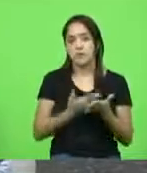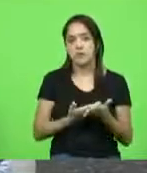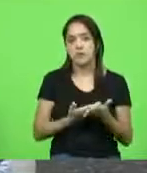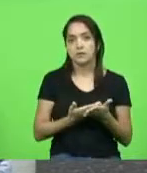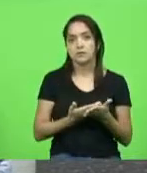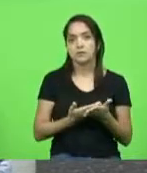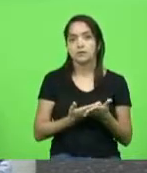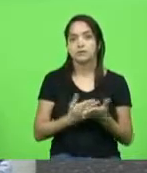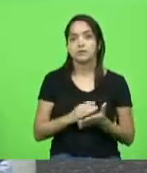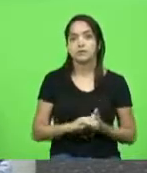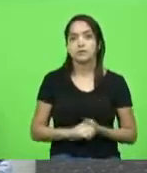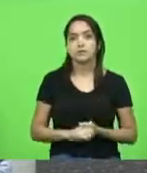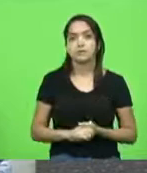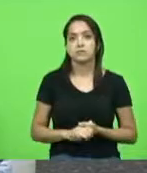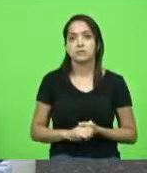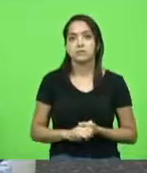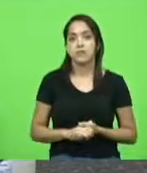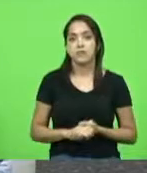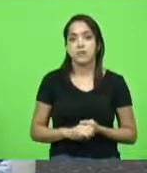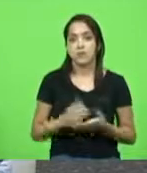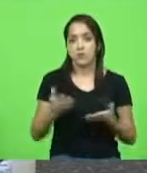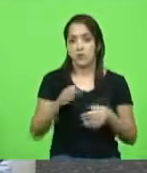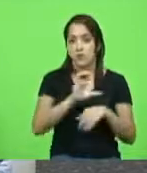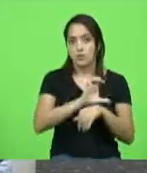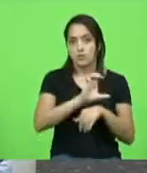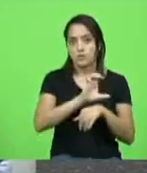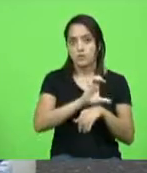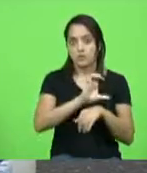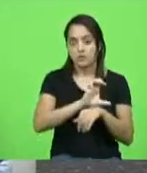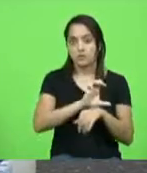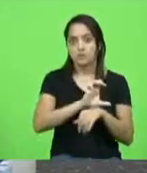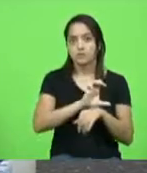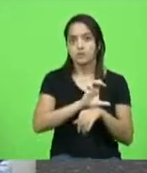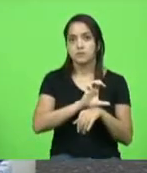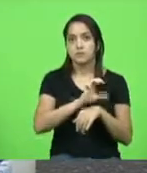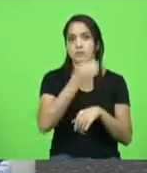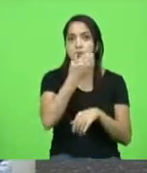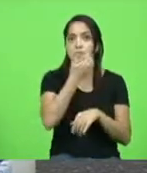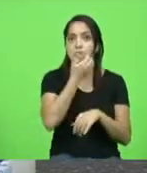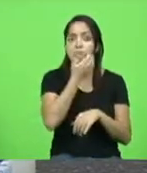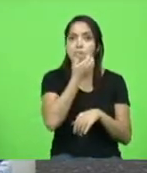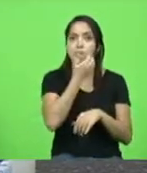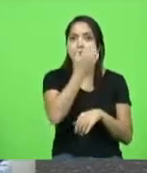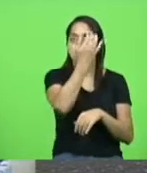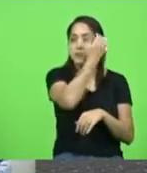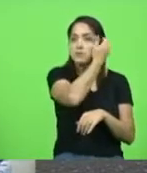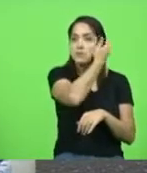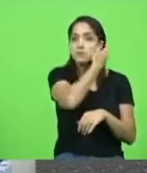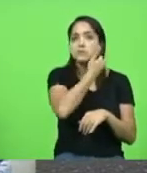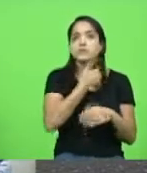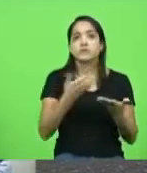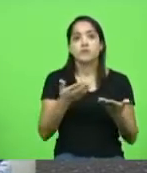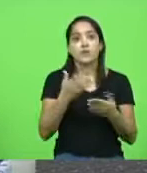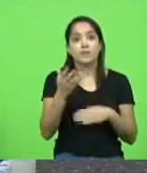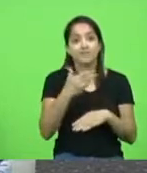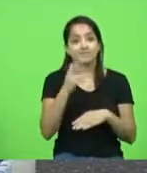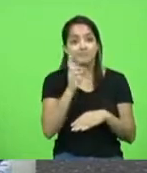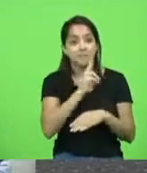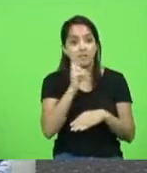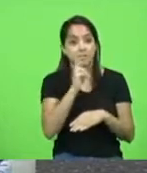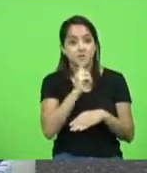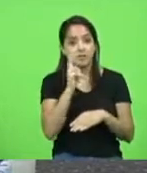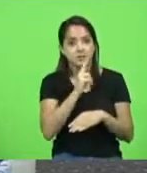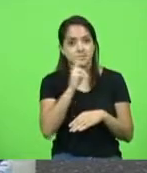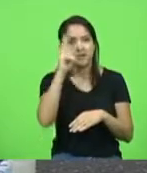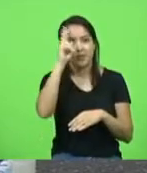que o estado deva de forma emergencial me lembro muito bem da